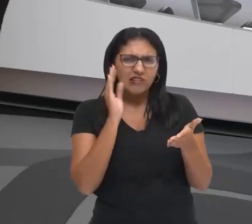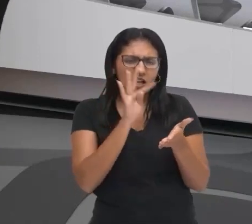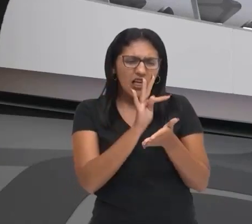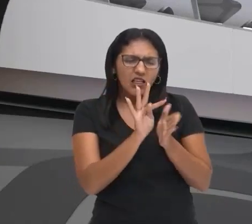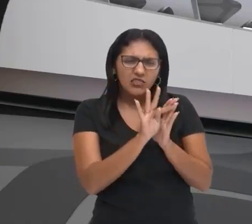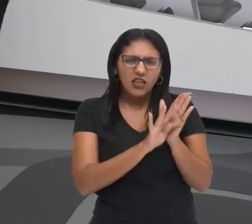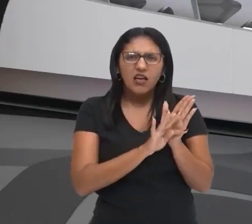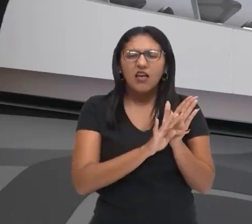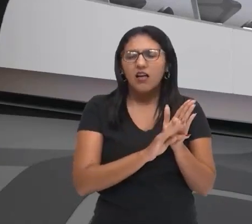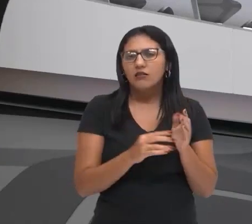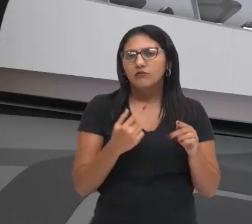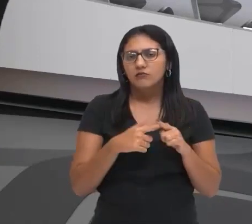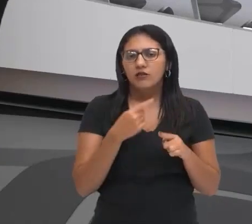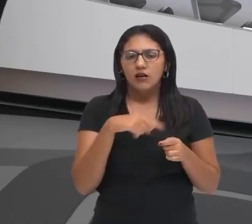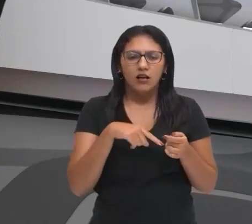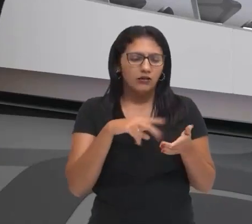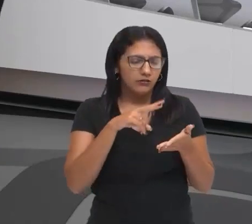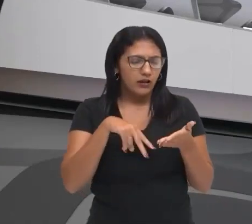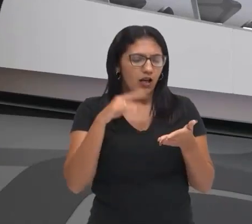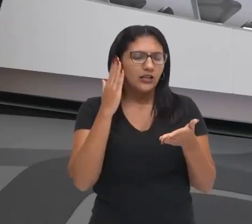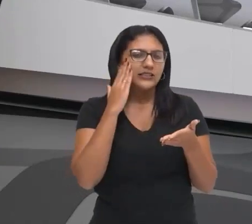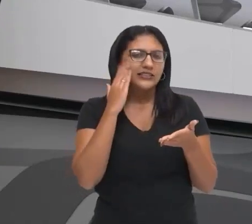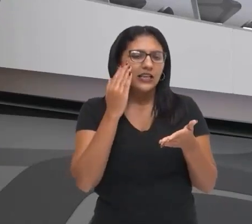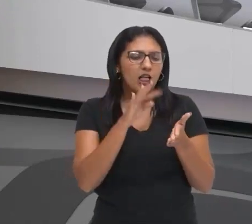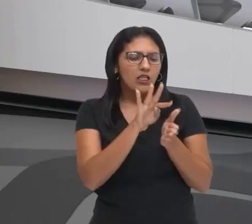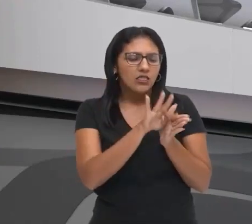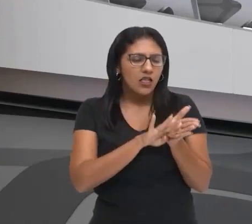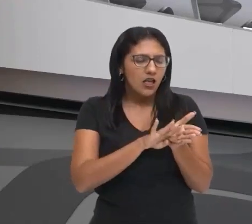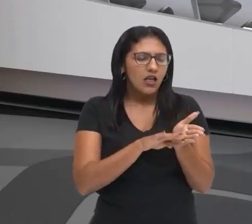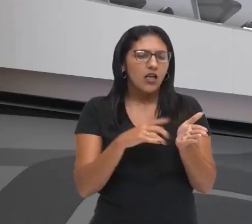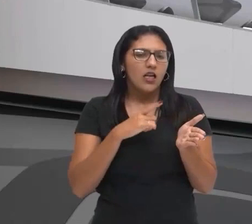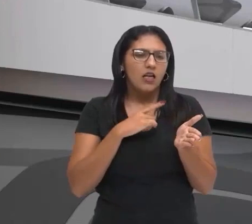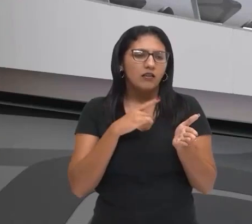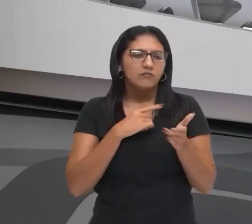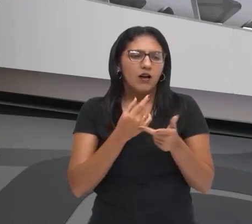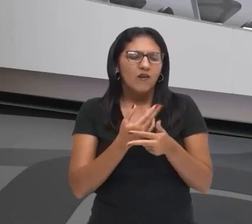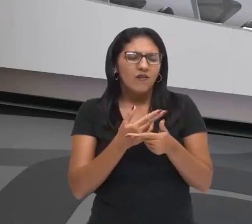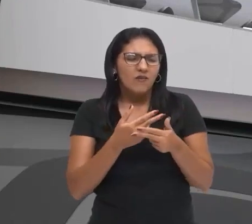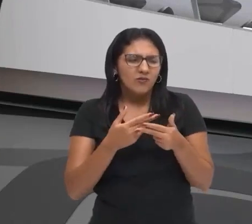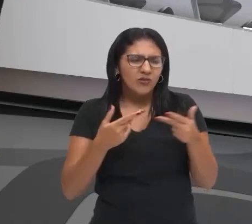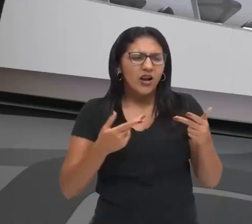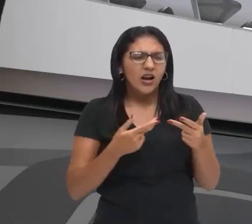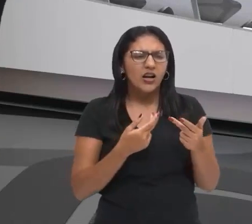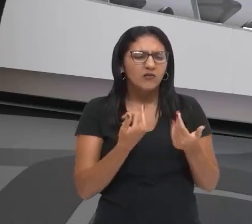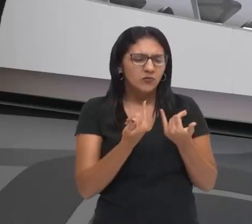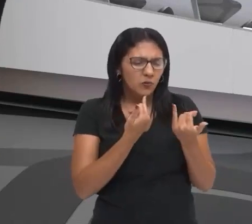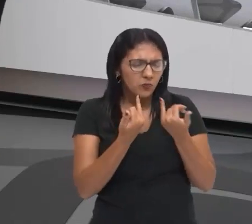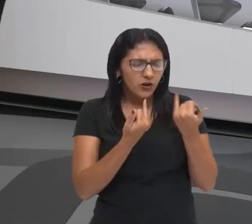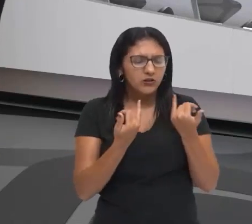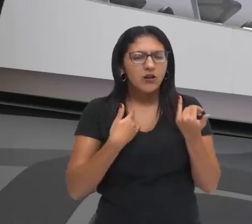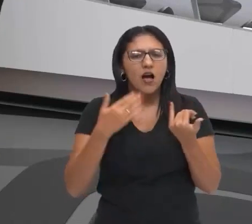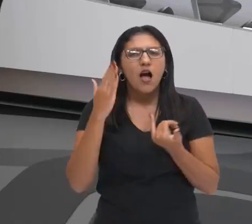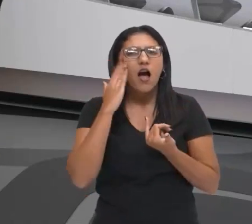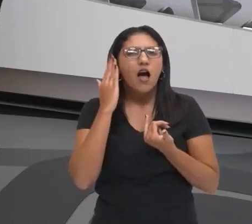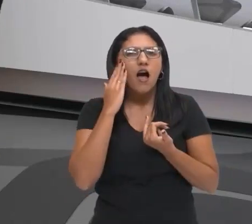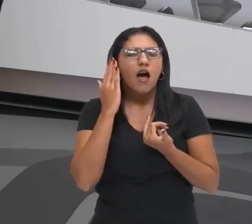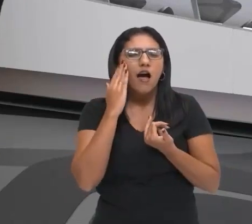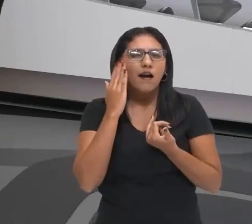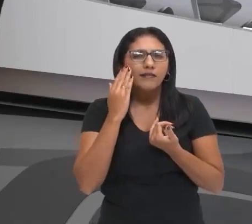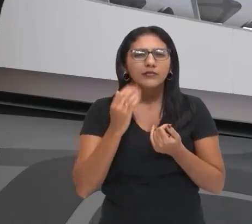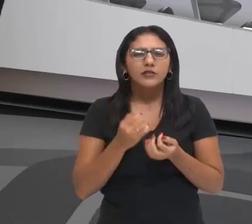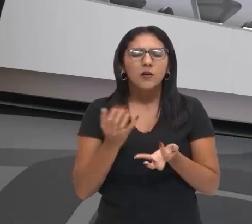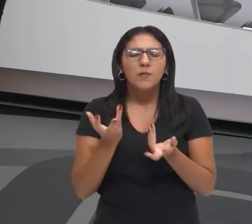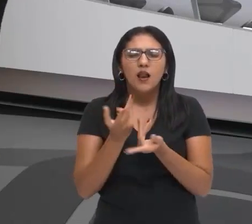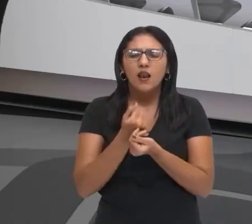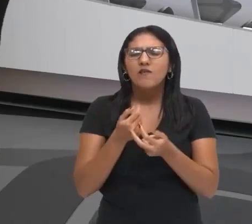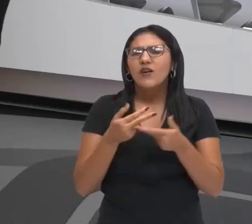Porque a interpretação de textos ela vai ser o parâmetro para que eu possa desenvolver todos os comandos de